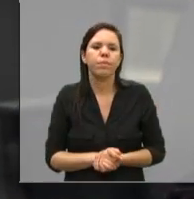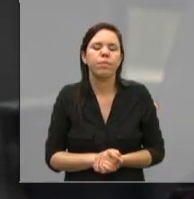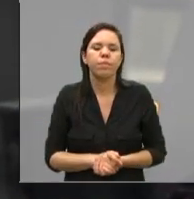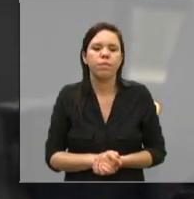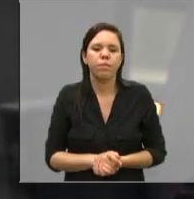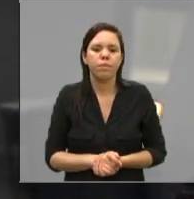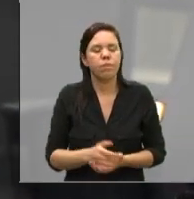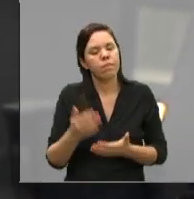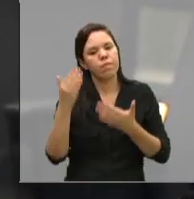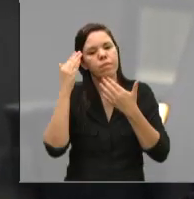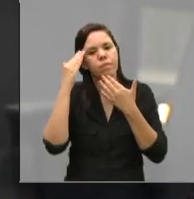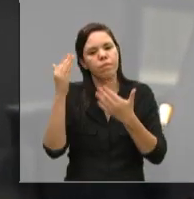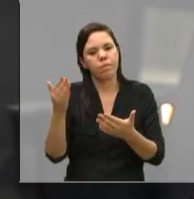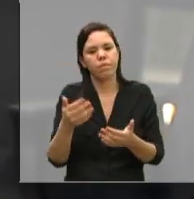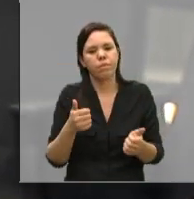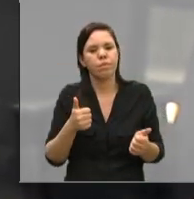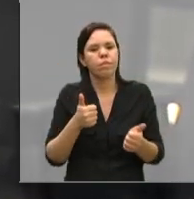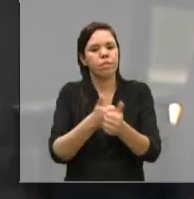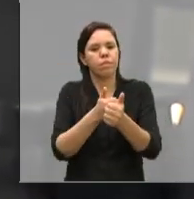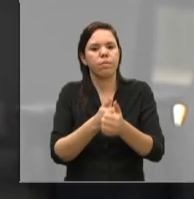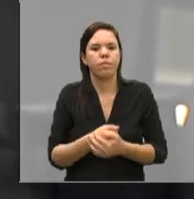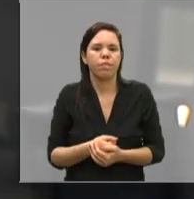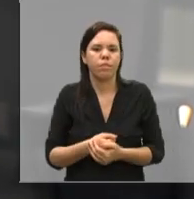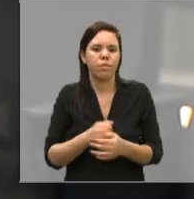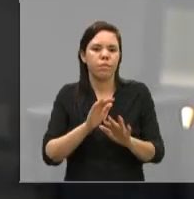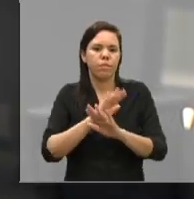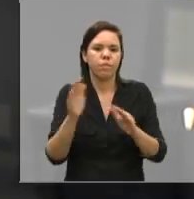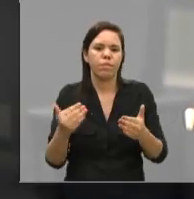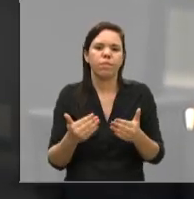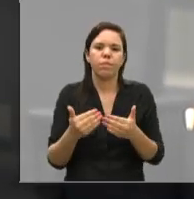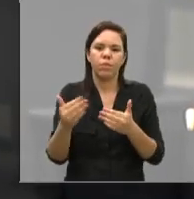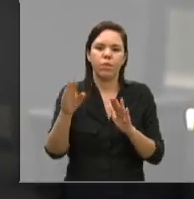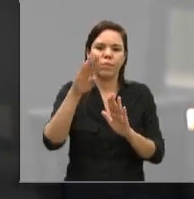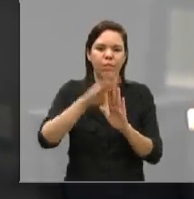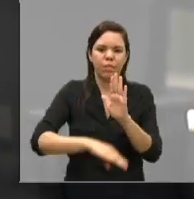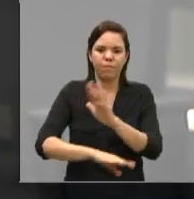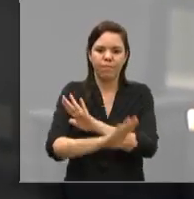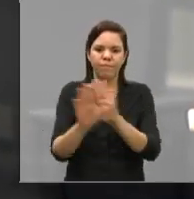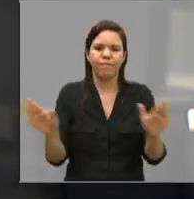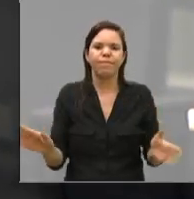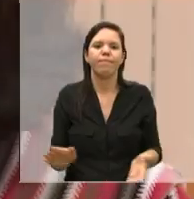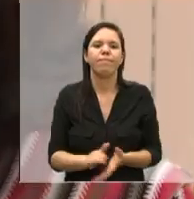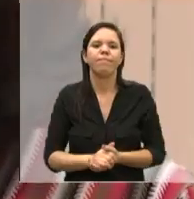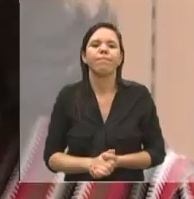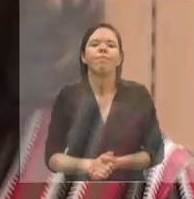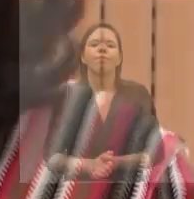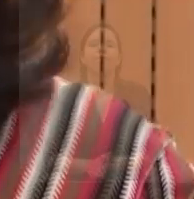Para você, muito obrigada pela sua companhia e a gente se vê no próximo Em Pauta. Tchau!